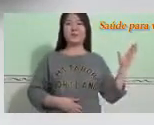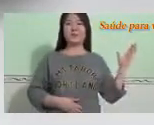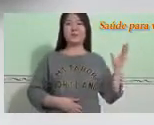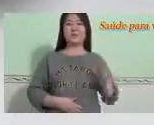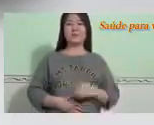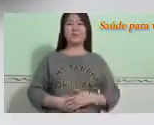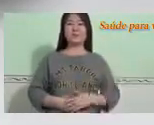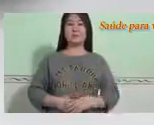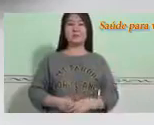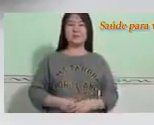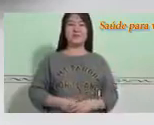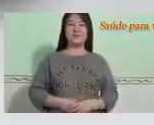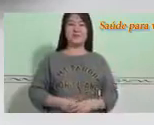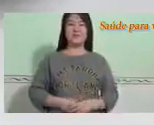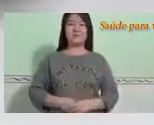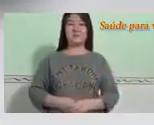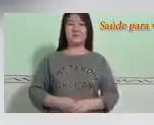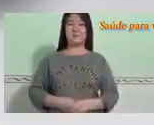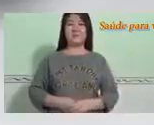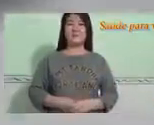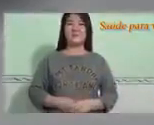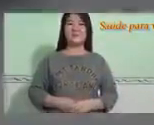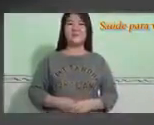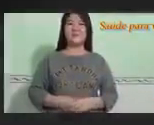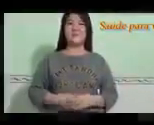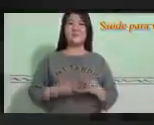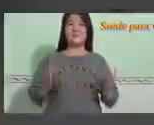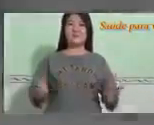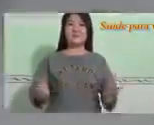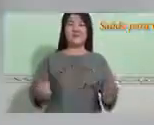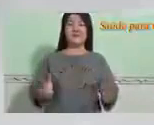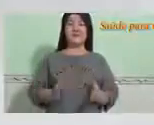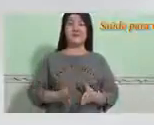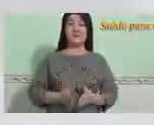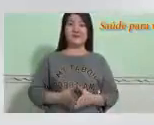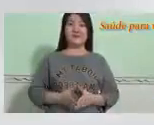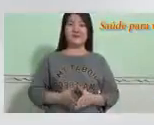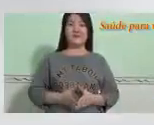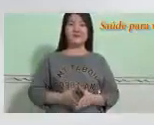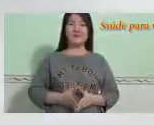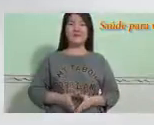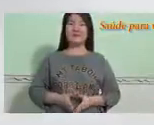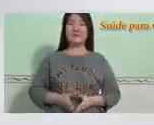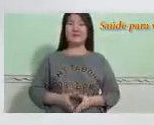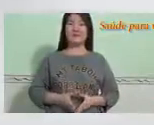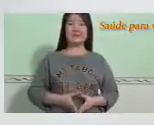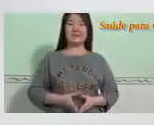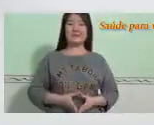E acento agudo DEOS o pó de guaraná érico em flavonoides e saponinas, vírgula, substâncias com forte